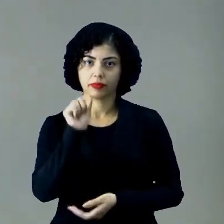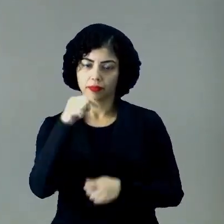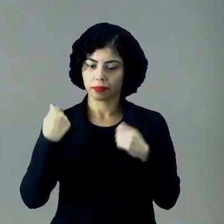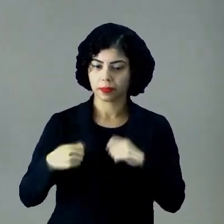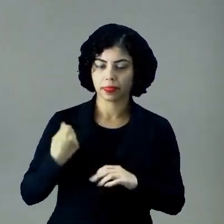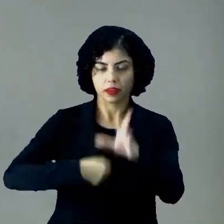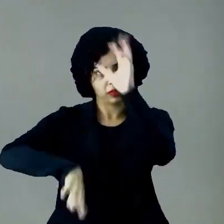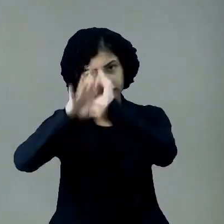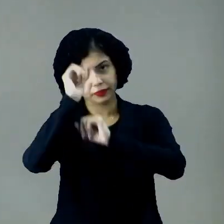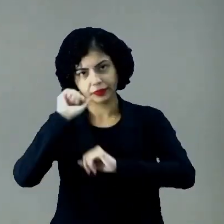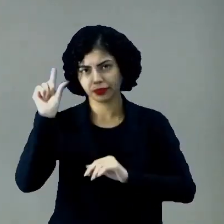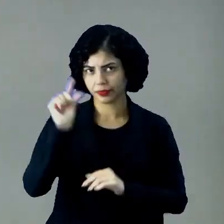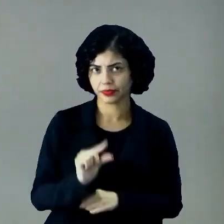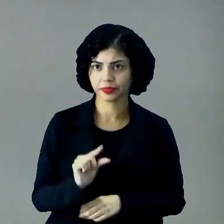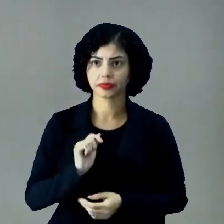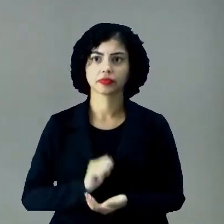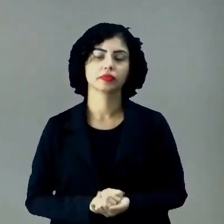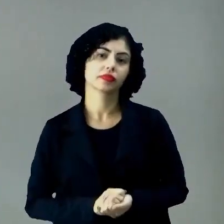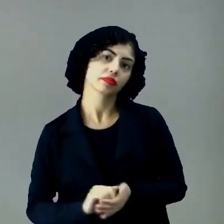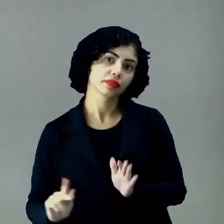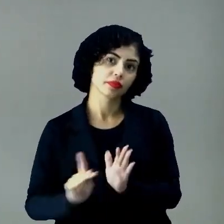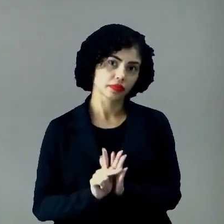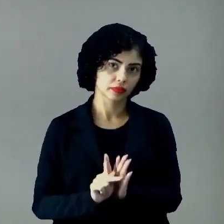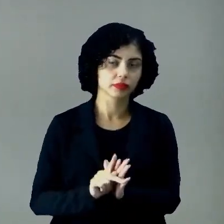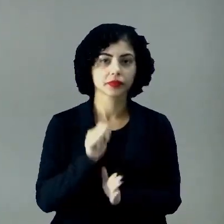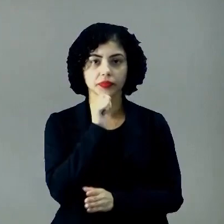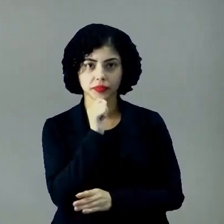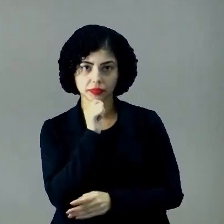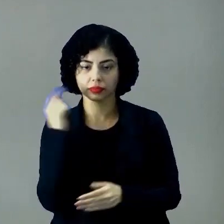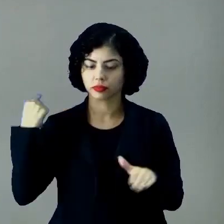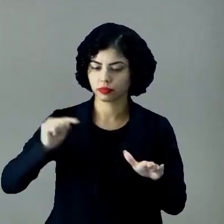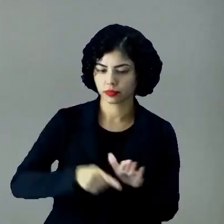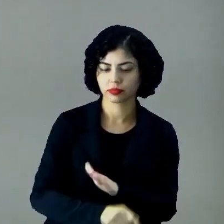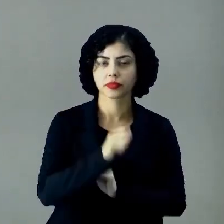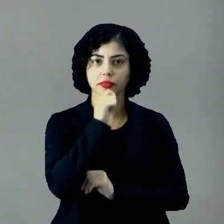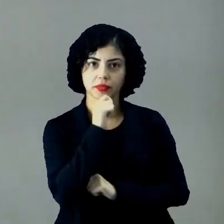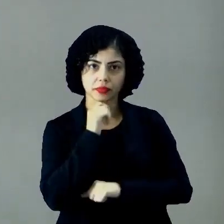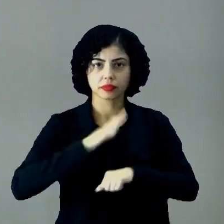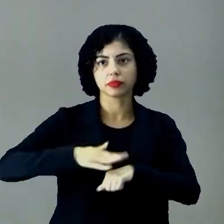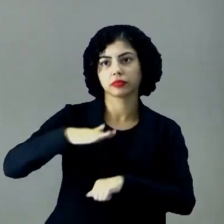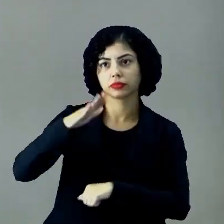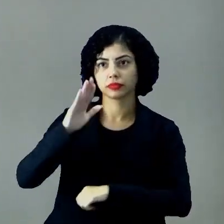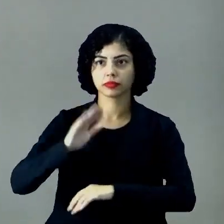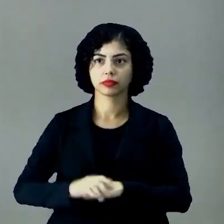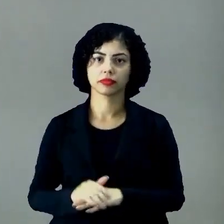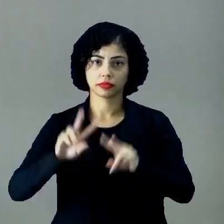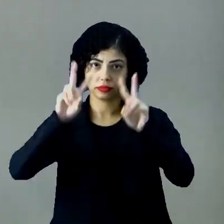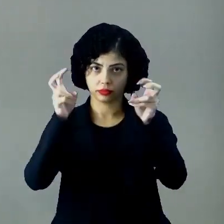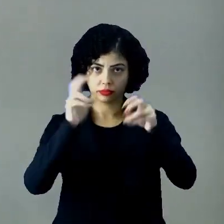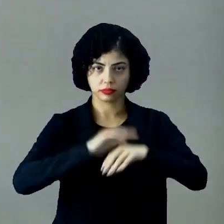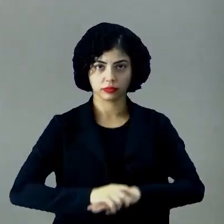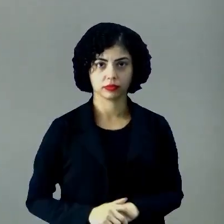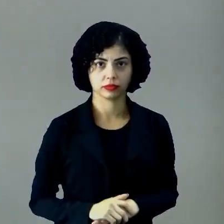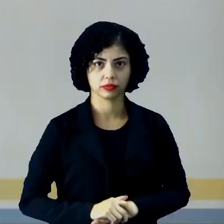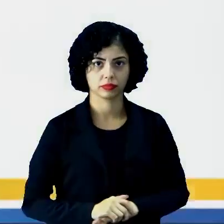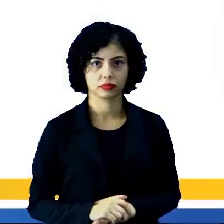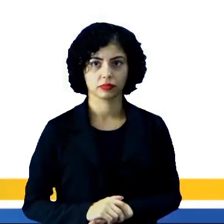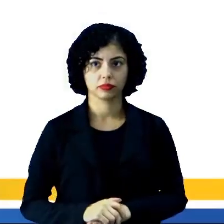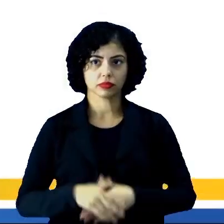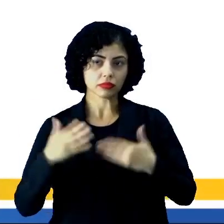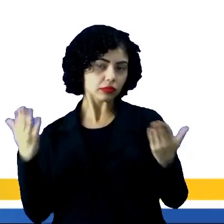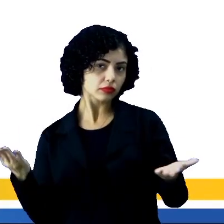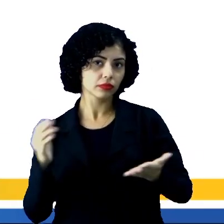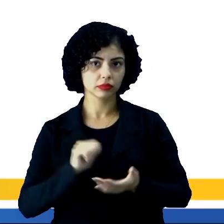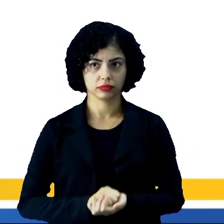o que precisamos de conhecimento mínimo né prévio para se aprofundarmos nesse assunto então